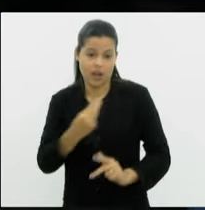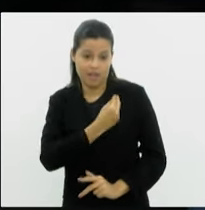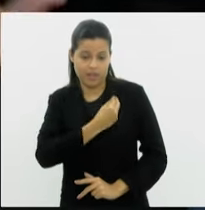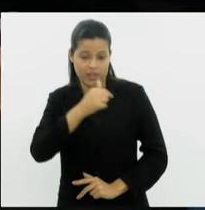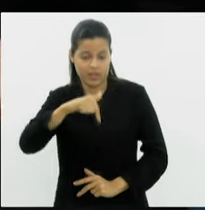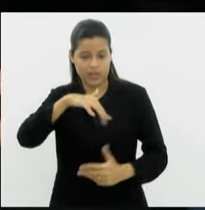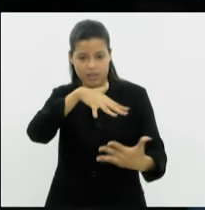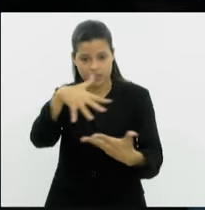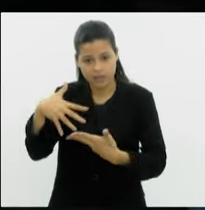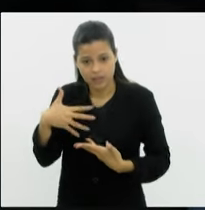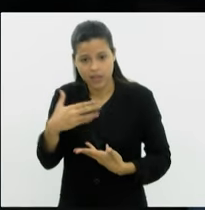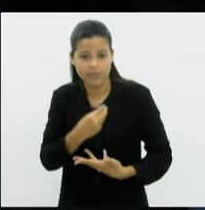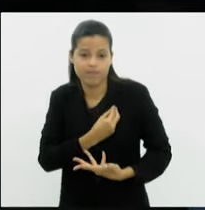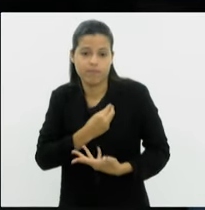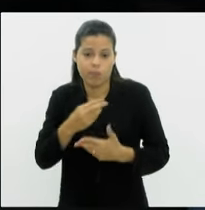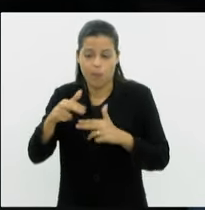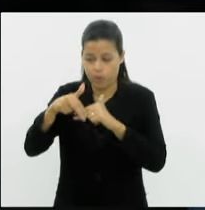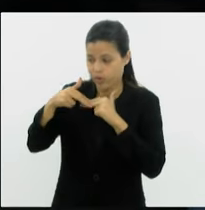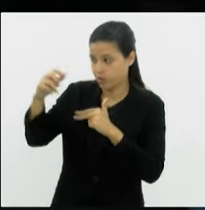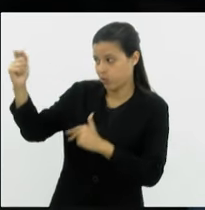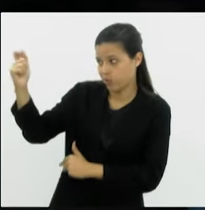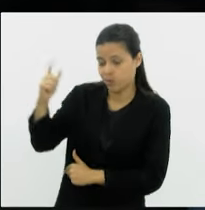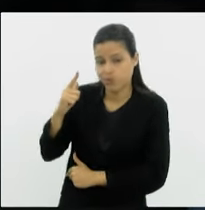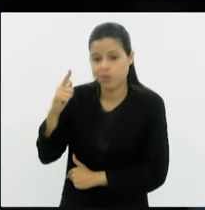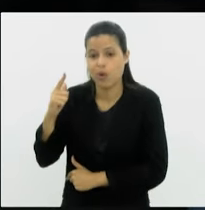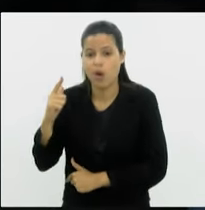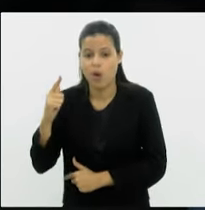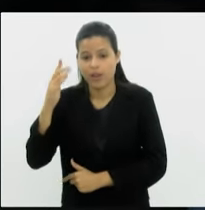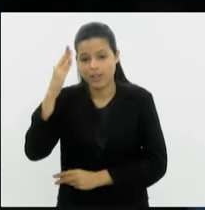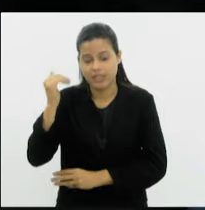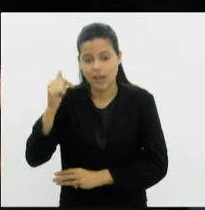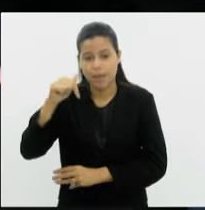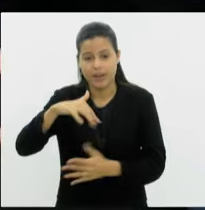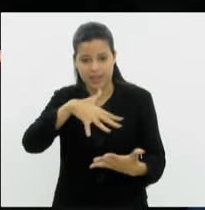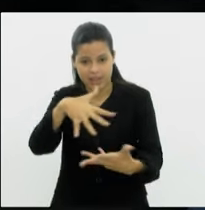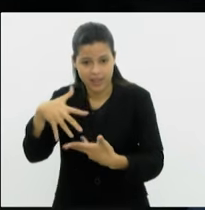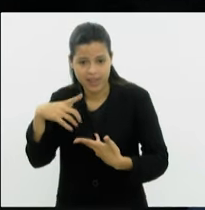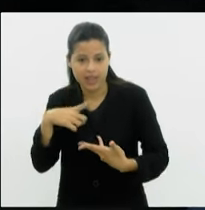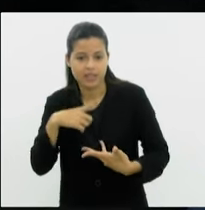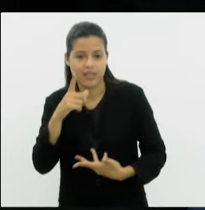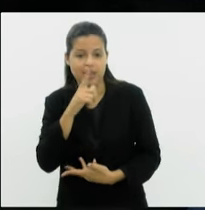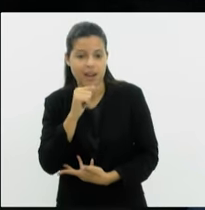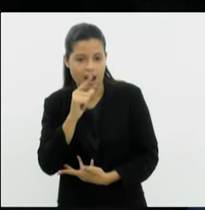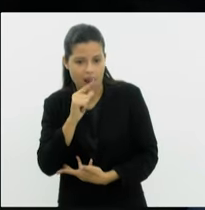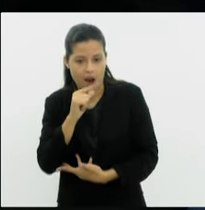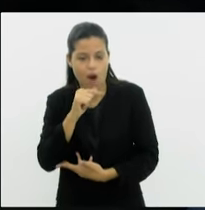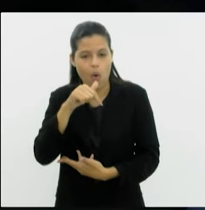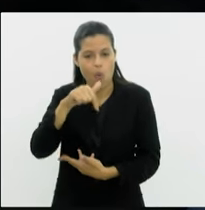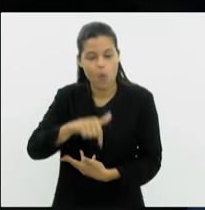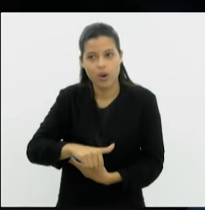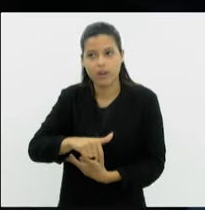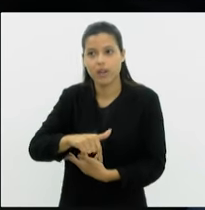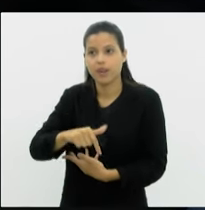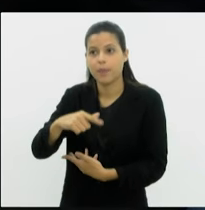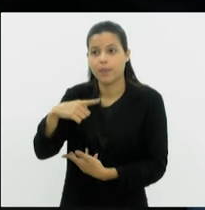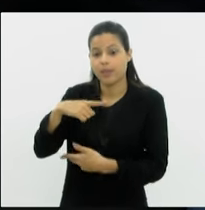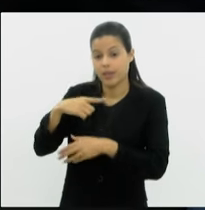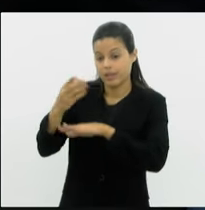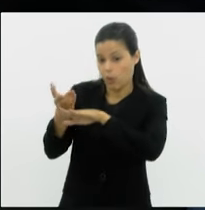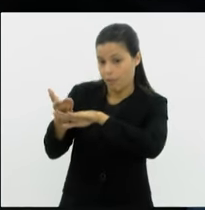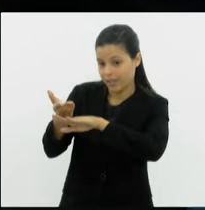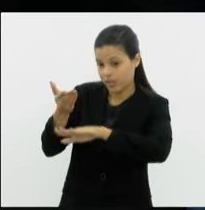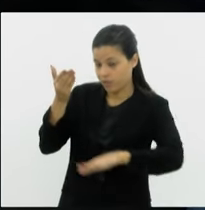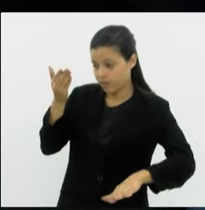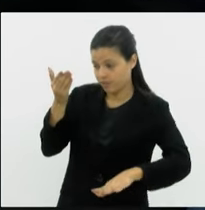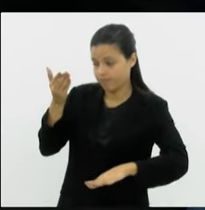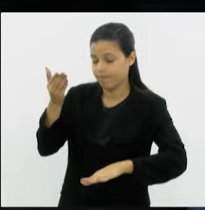Aqui na Terra, a gente sabe que a vida se desenvolveu em função da presença de água líquida na superfície. Então, ter uma distância tal do Sol